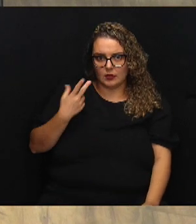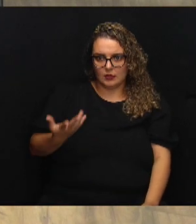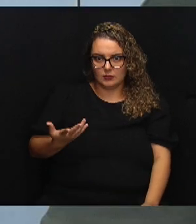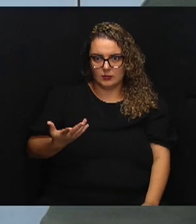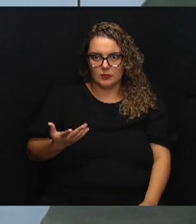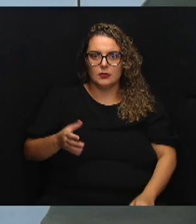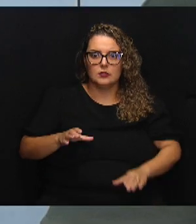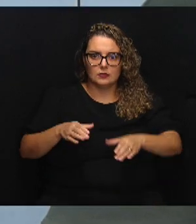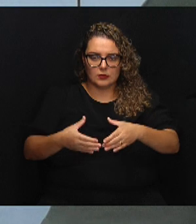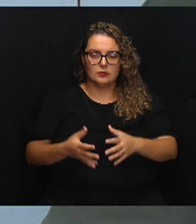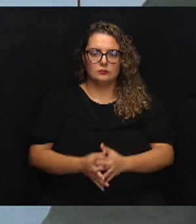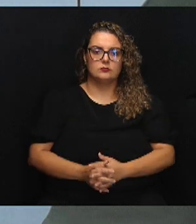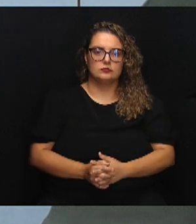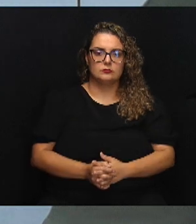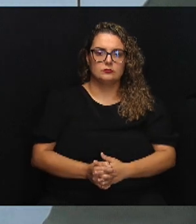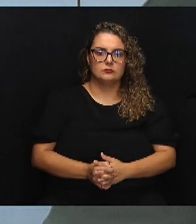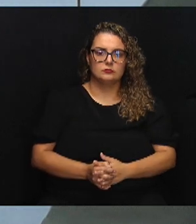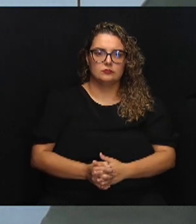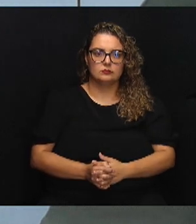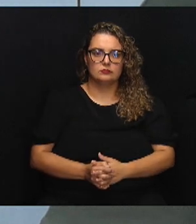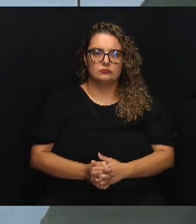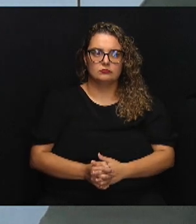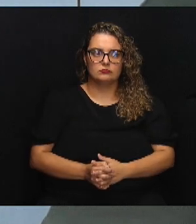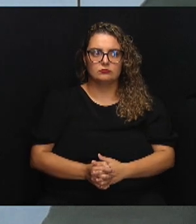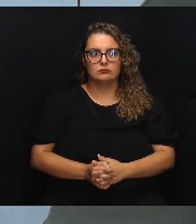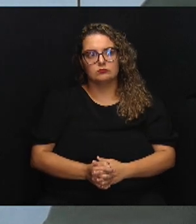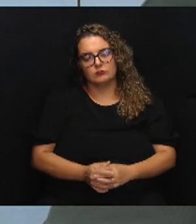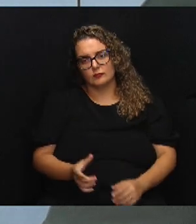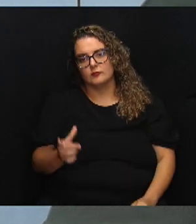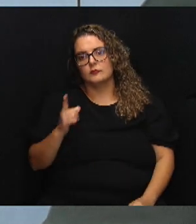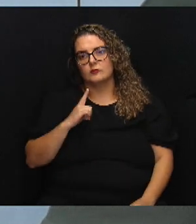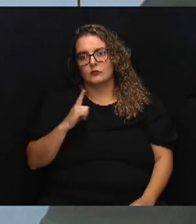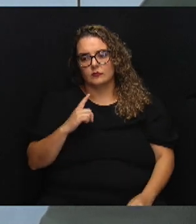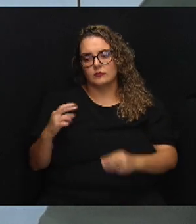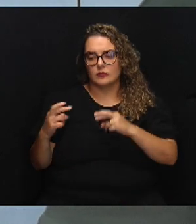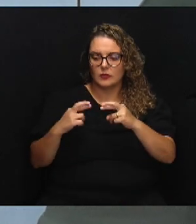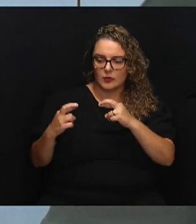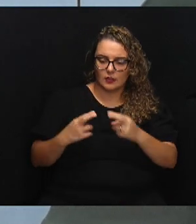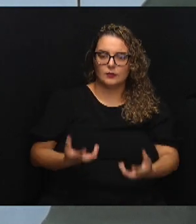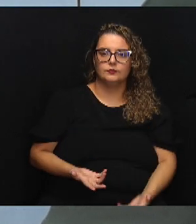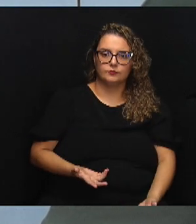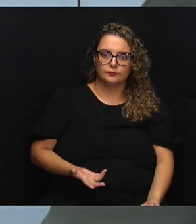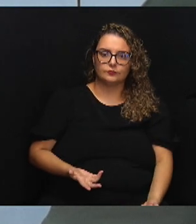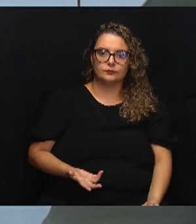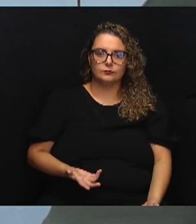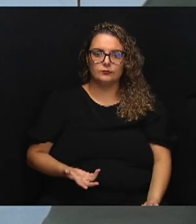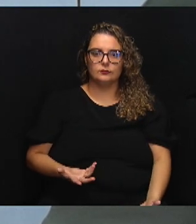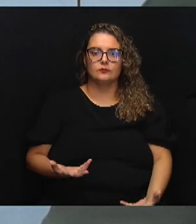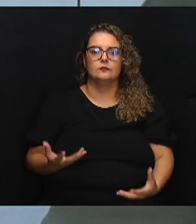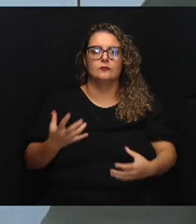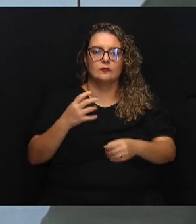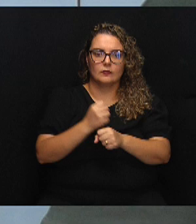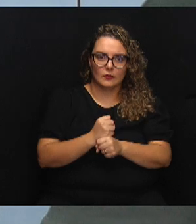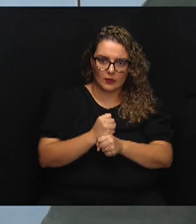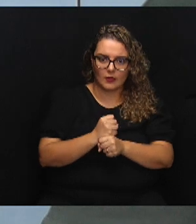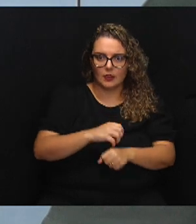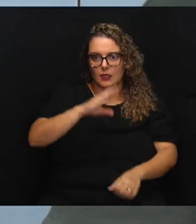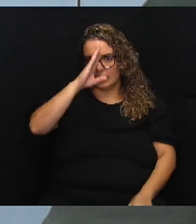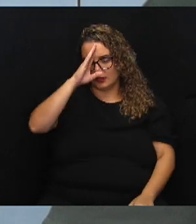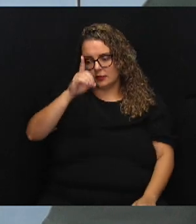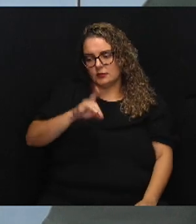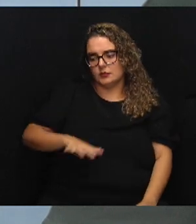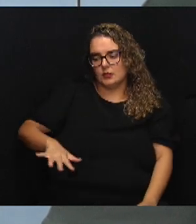comissão. Eu acho que teria que ter essa fiscalização agregada direto ao Departamento